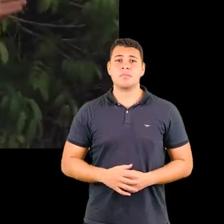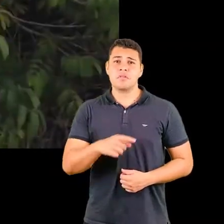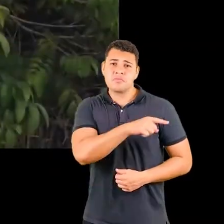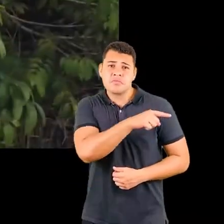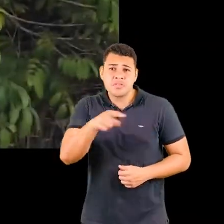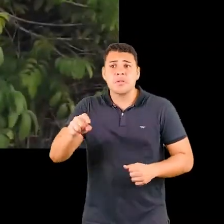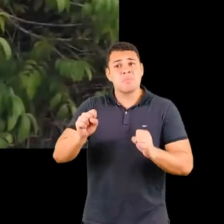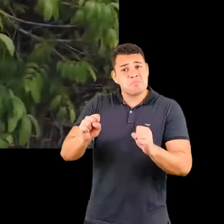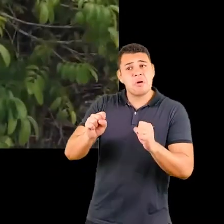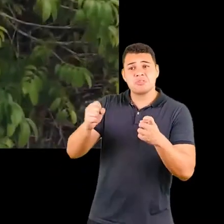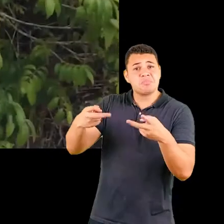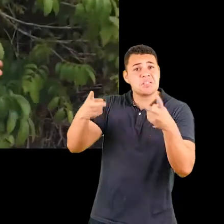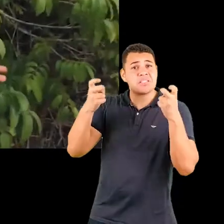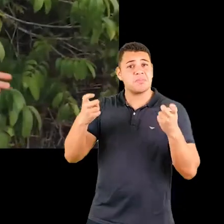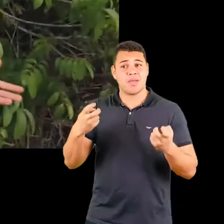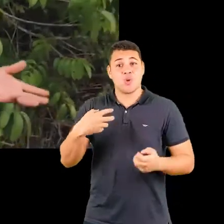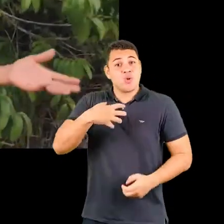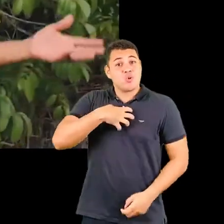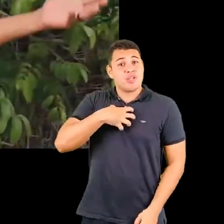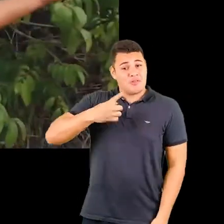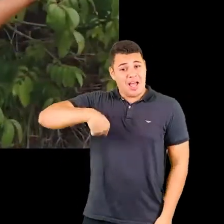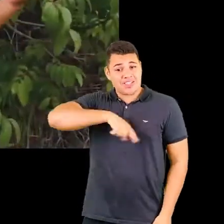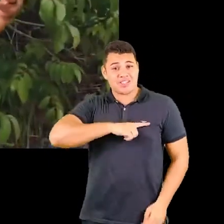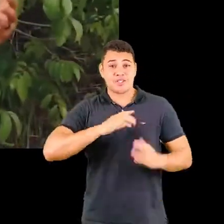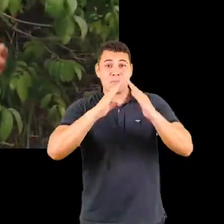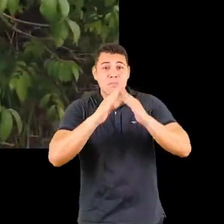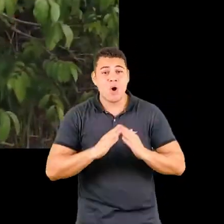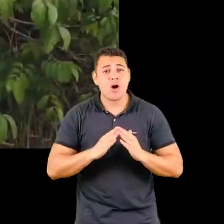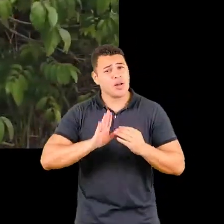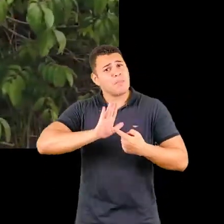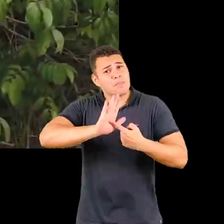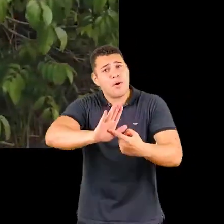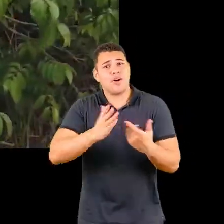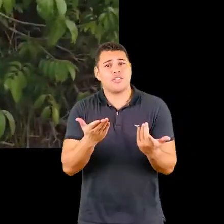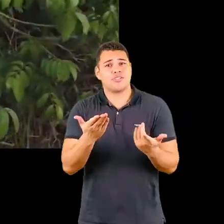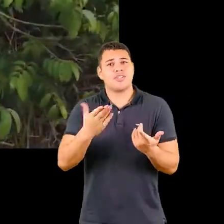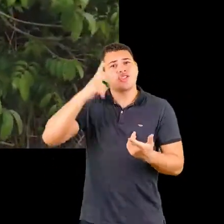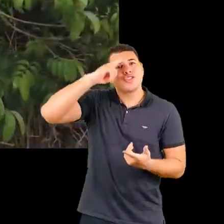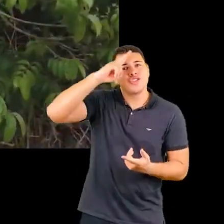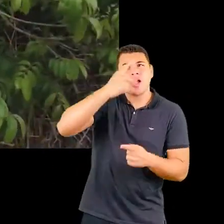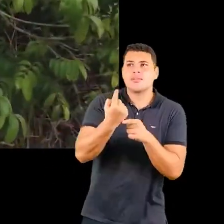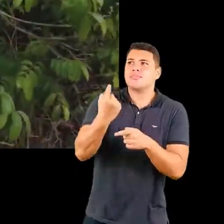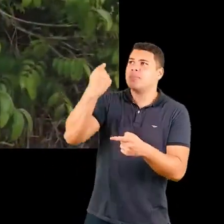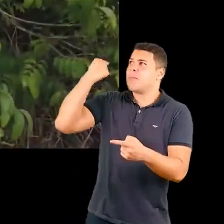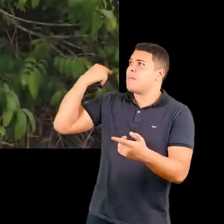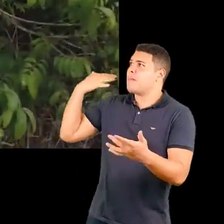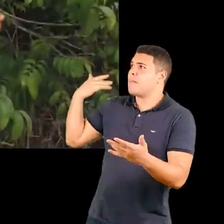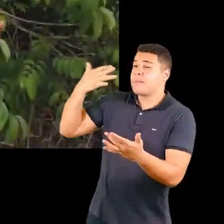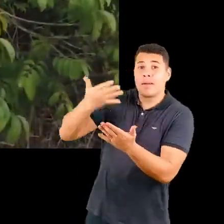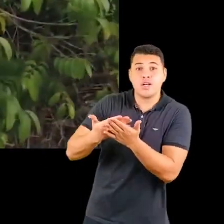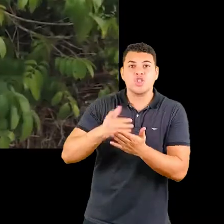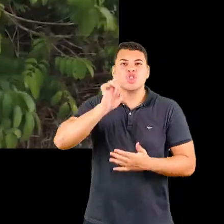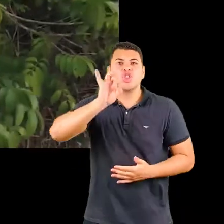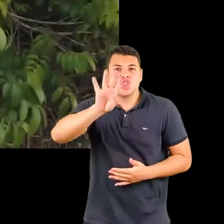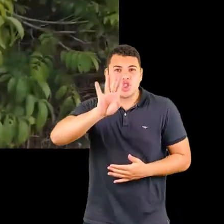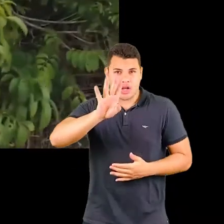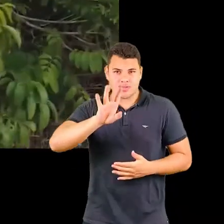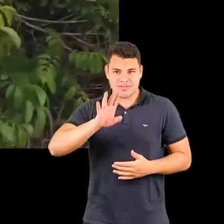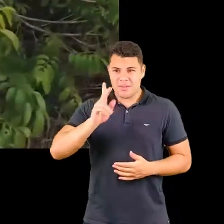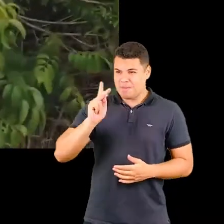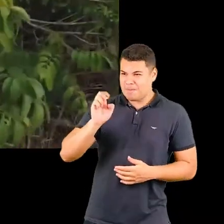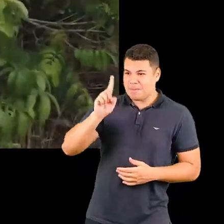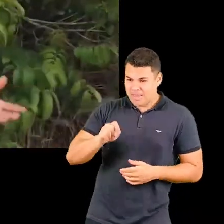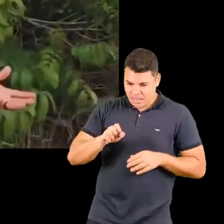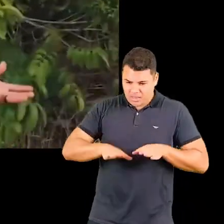até o habitat da gente, né? Já traz essa ancestralidade pra nós, né? Só em a gente botar o pé aqui nessa terra,